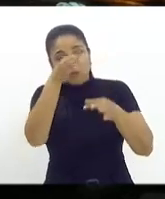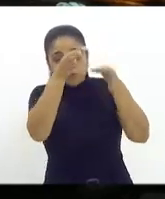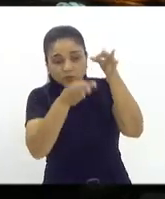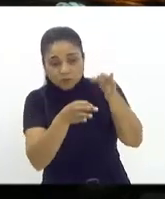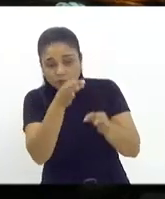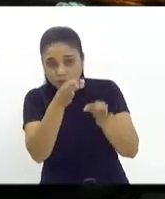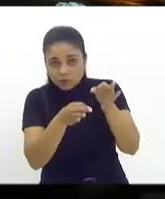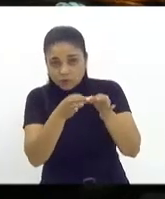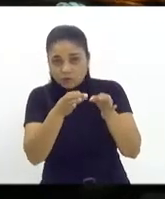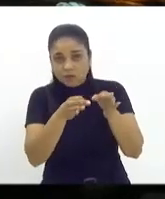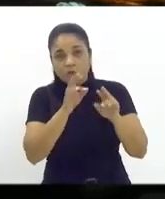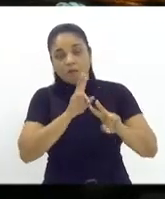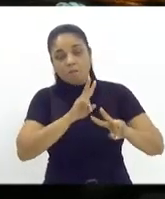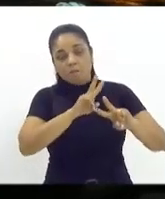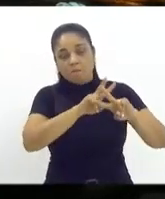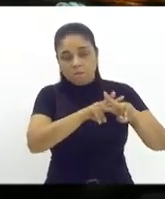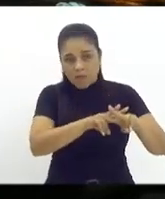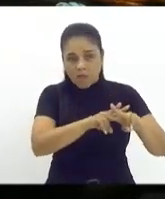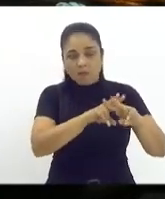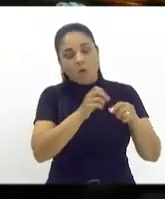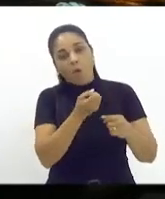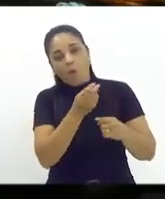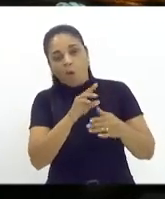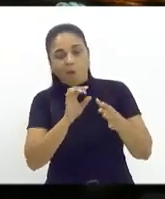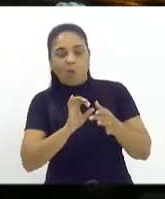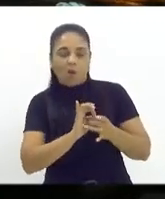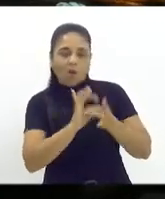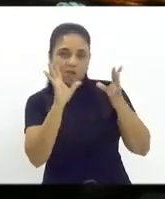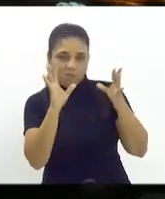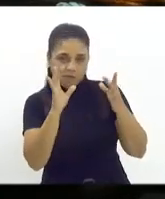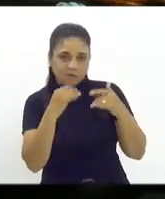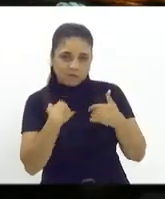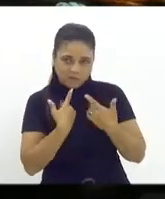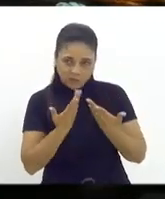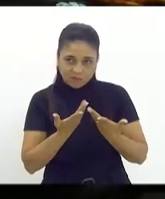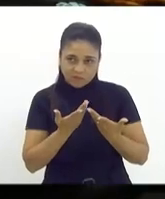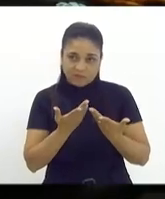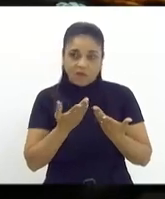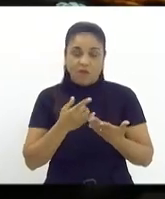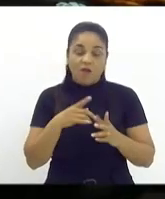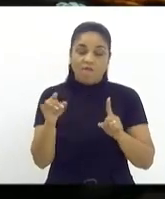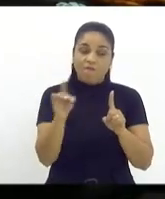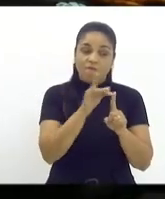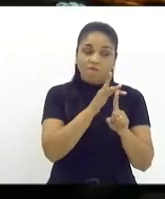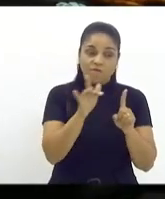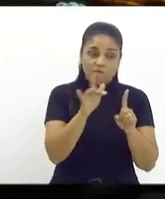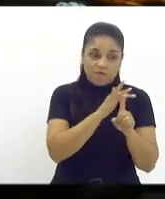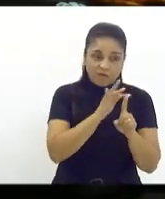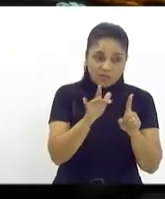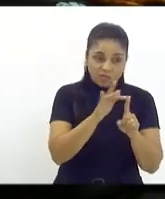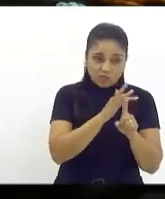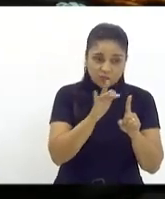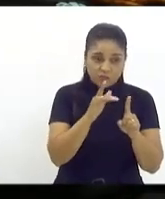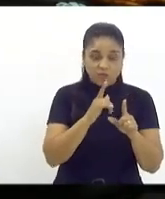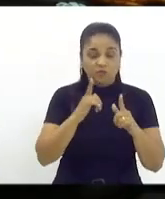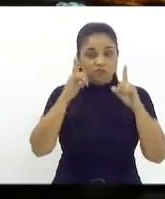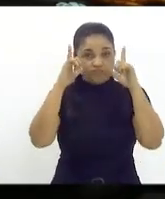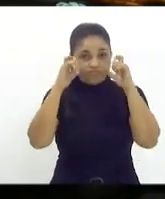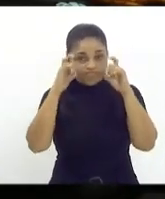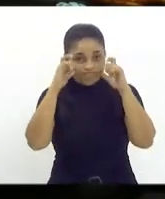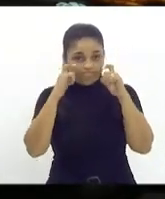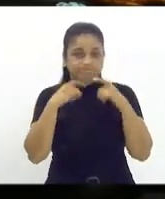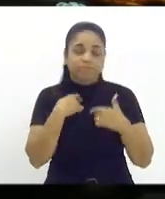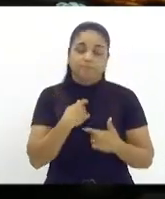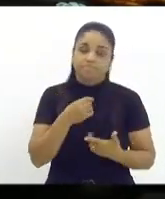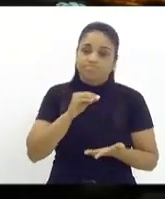é que levam a absolvição daquela vítima que agora é vítima de um reconhecimento Injusto né todo